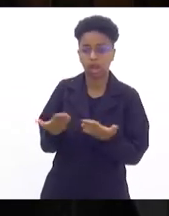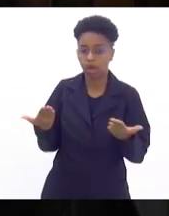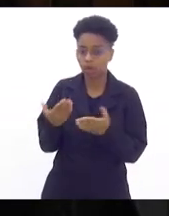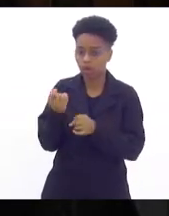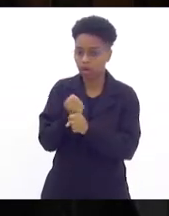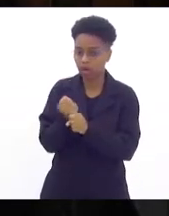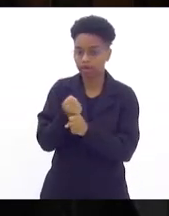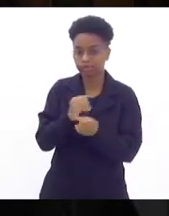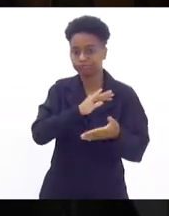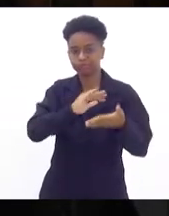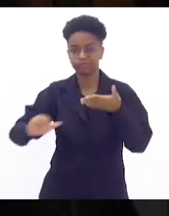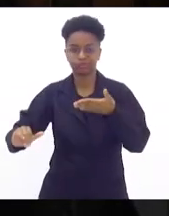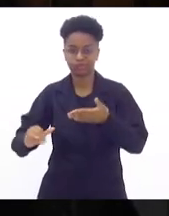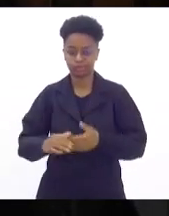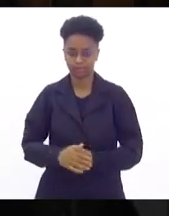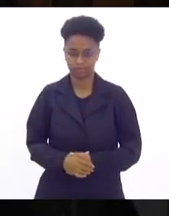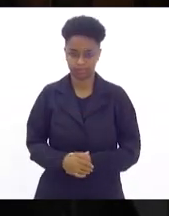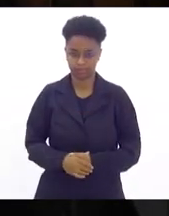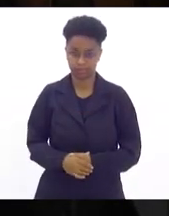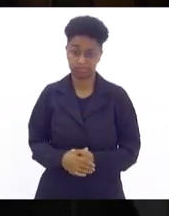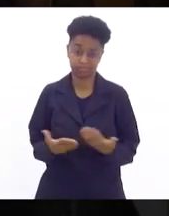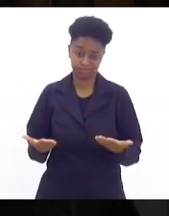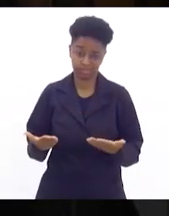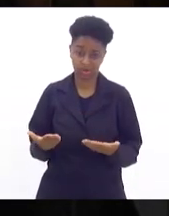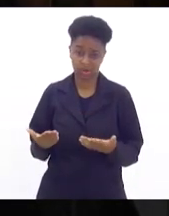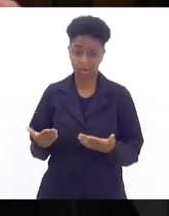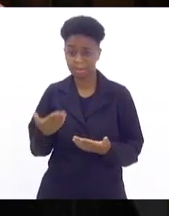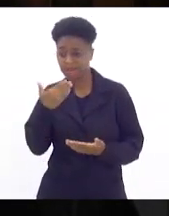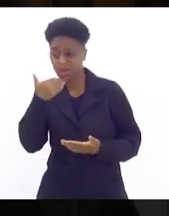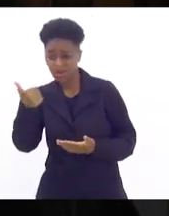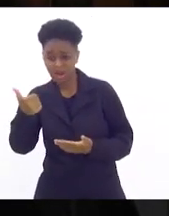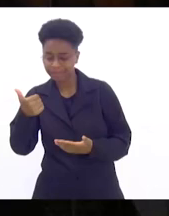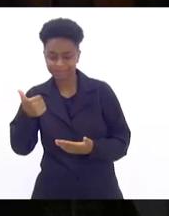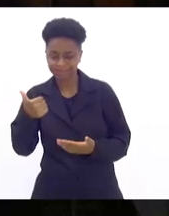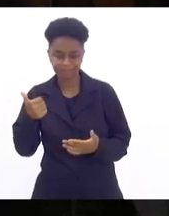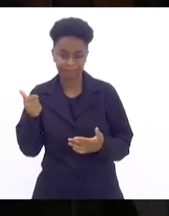o governador retirou ao invés de melhorar piorou